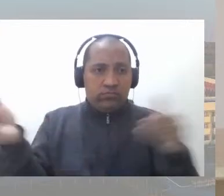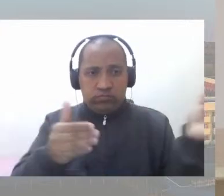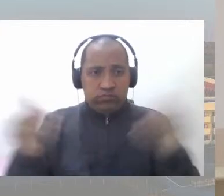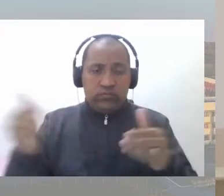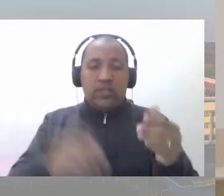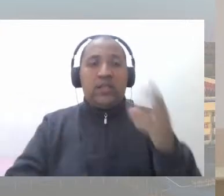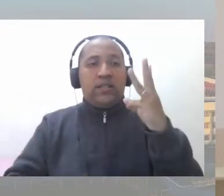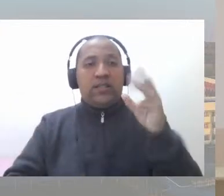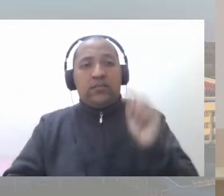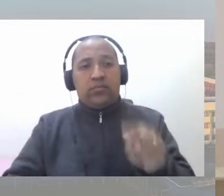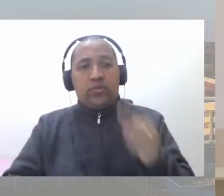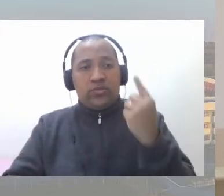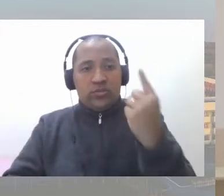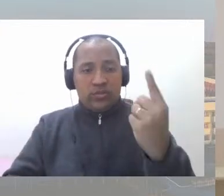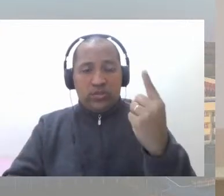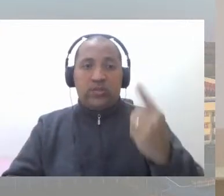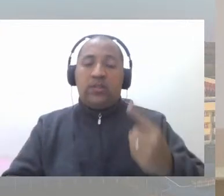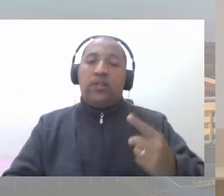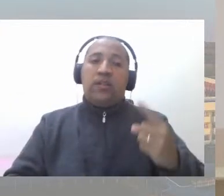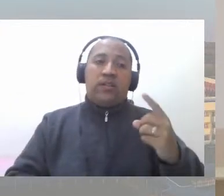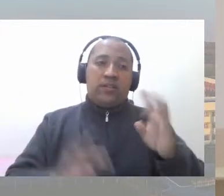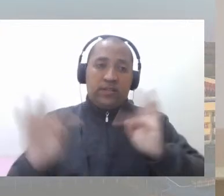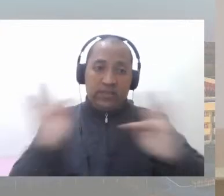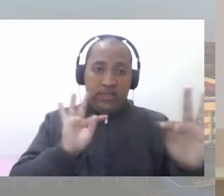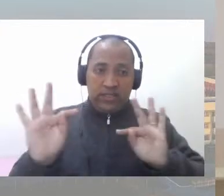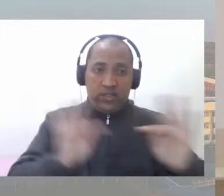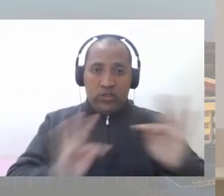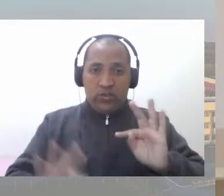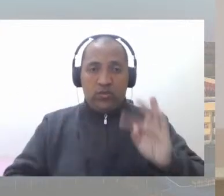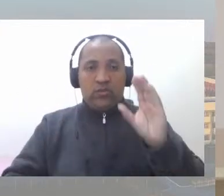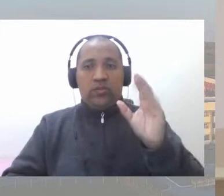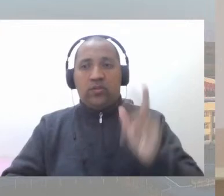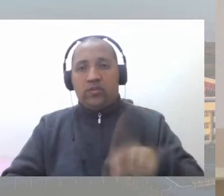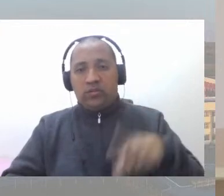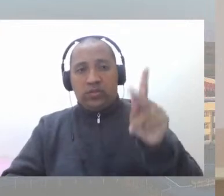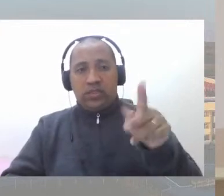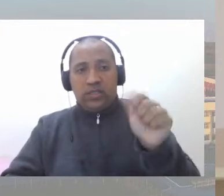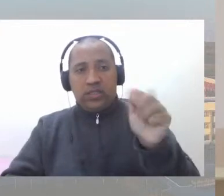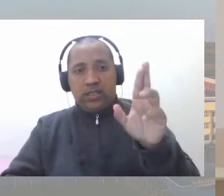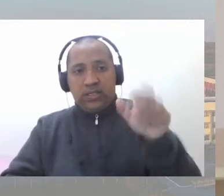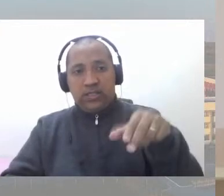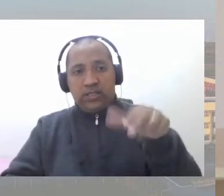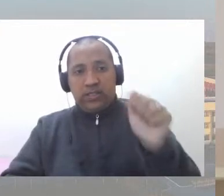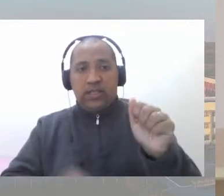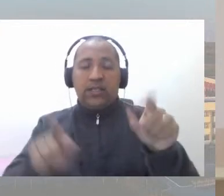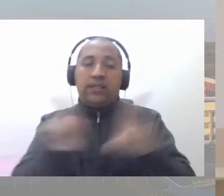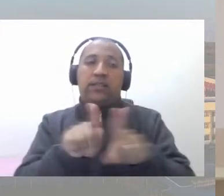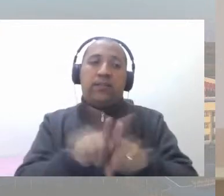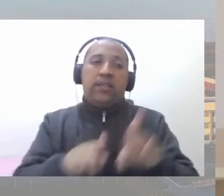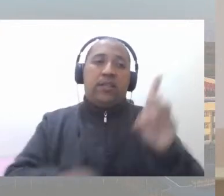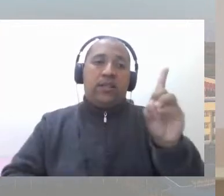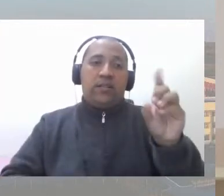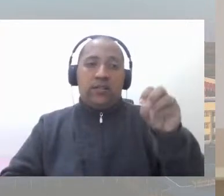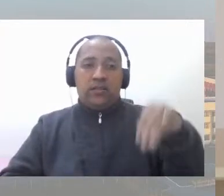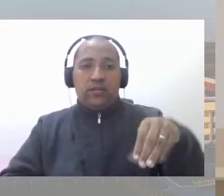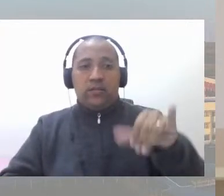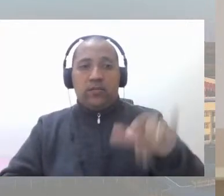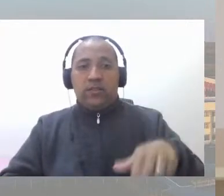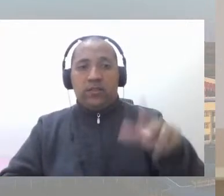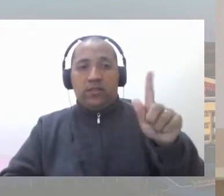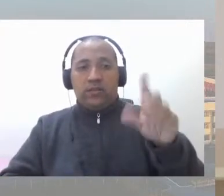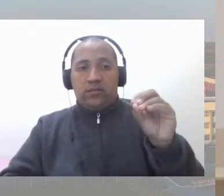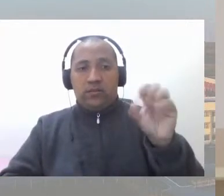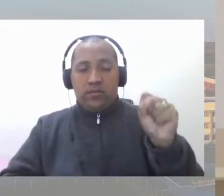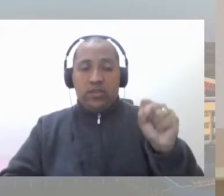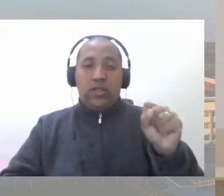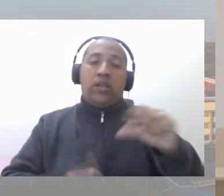3.1. Inclusão dos tais Karina e Domingos Aimone Filho na